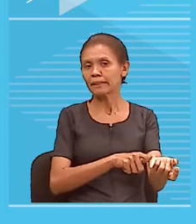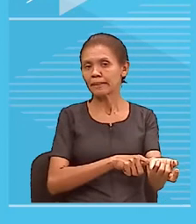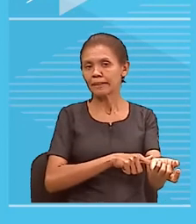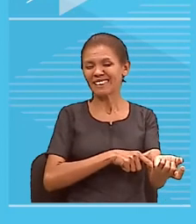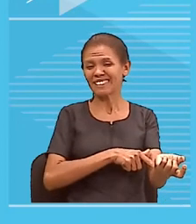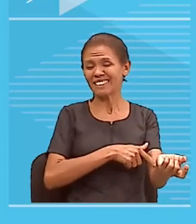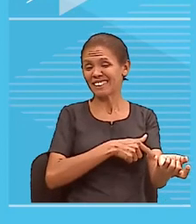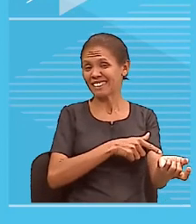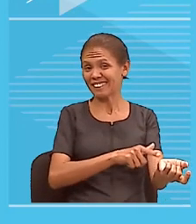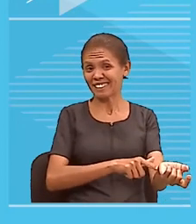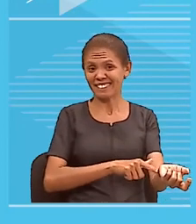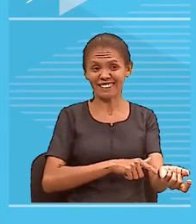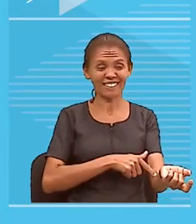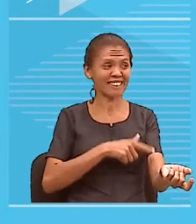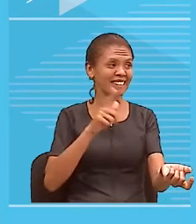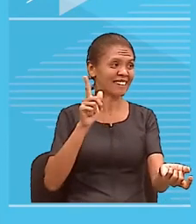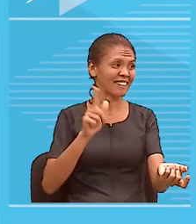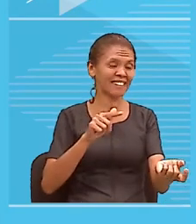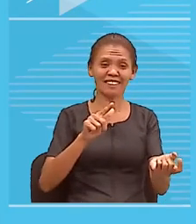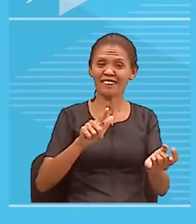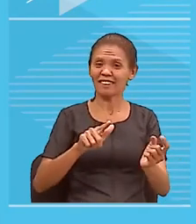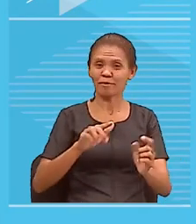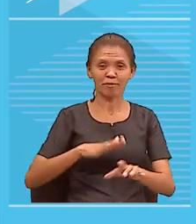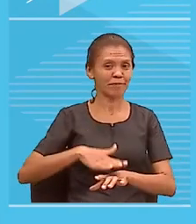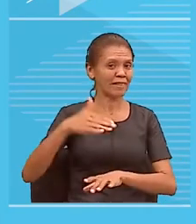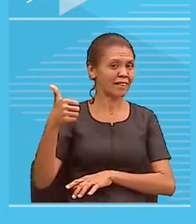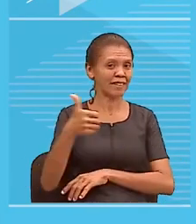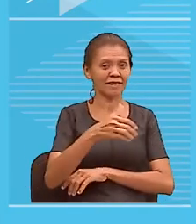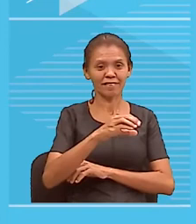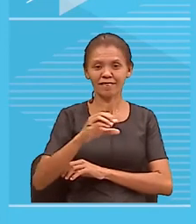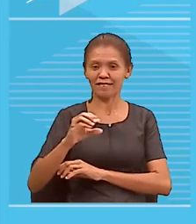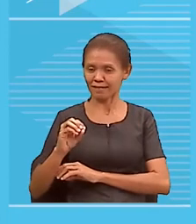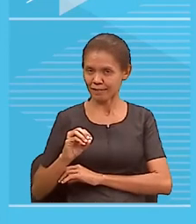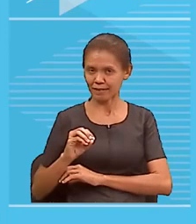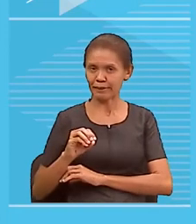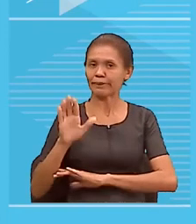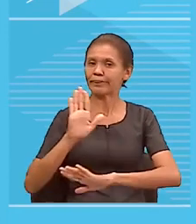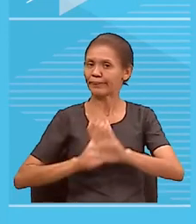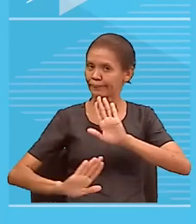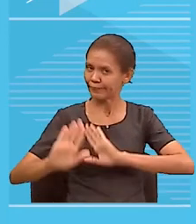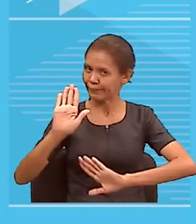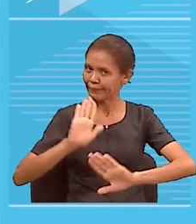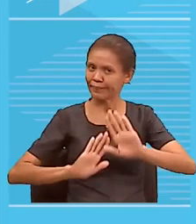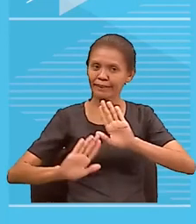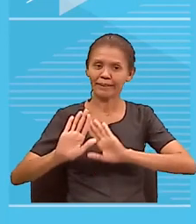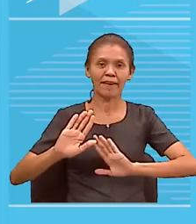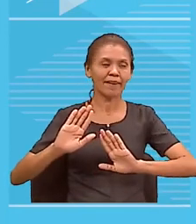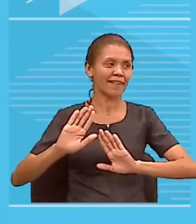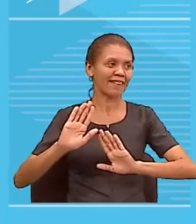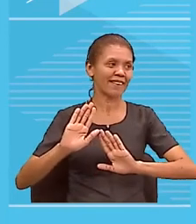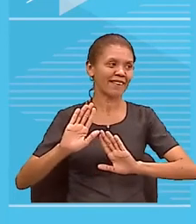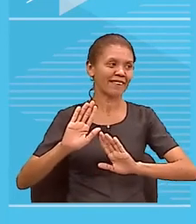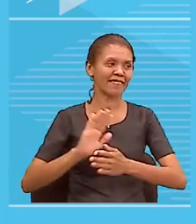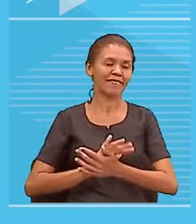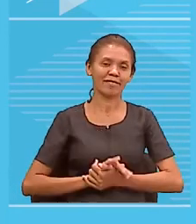taxa acima de 100 gente passou descendeu 99 ligue o alerta tá né dizendo que você vai diabetes